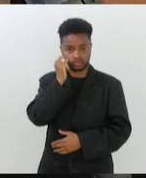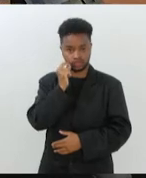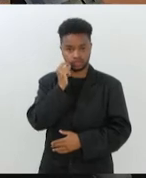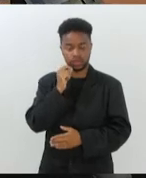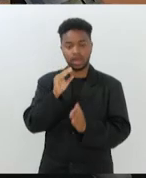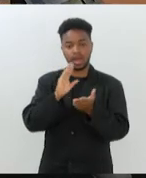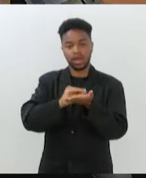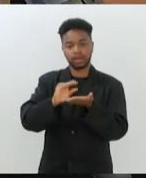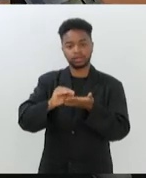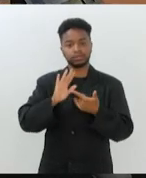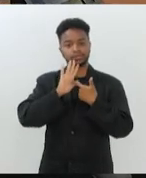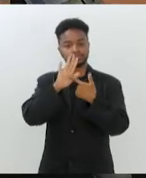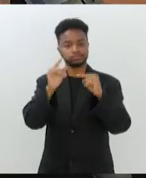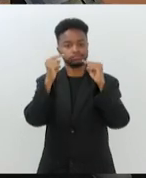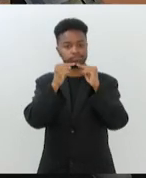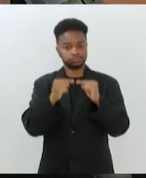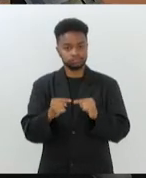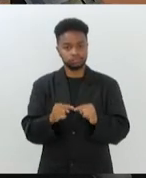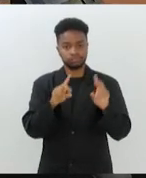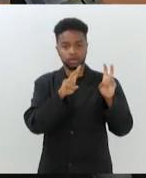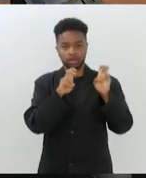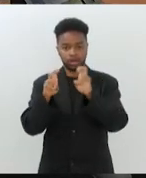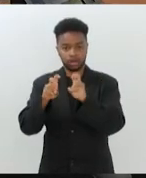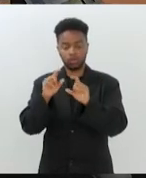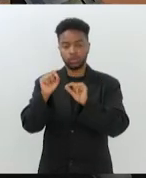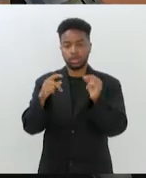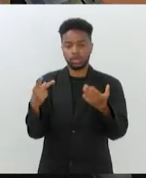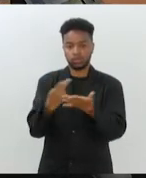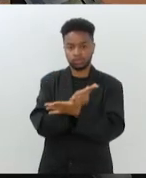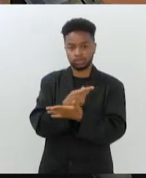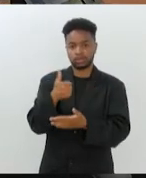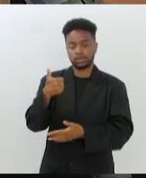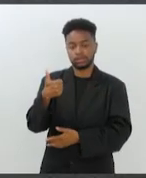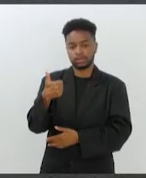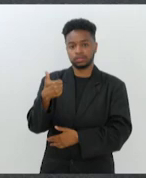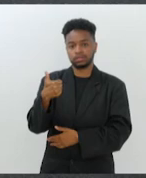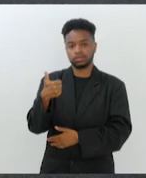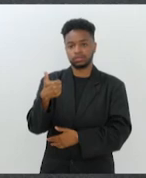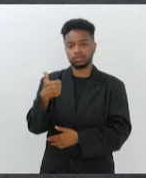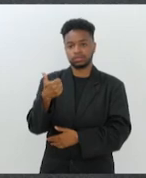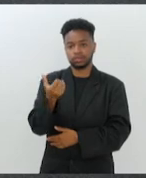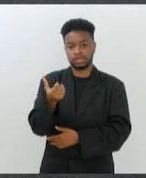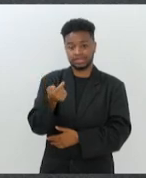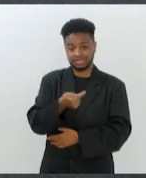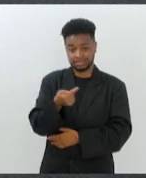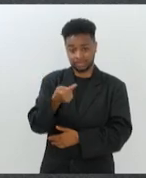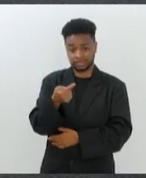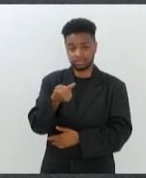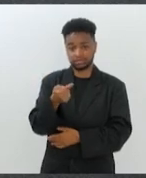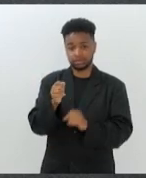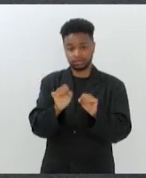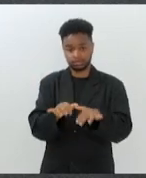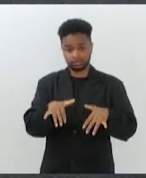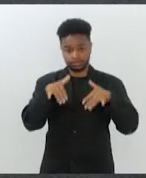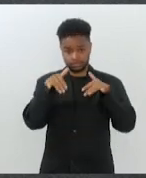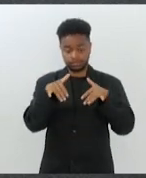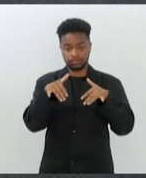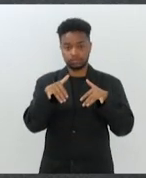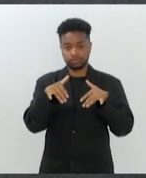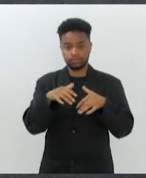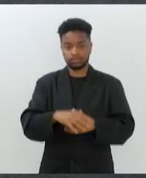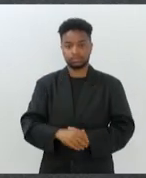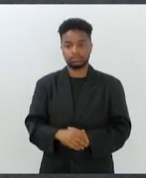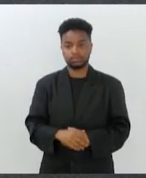a ata reflete com exatidão o ocorrido na 17ª sessão